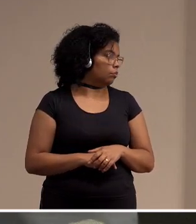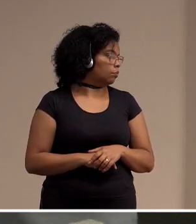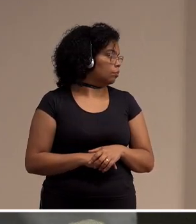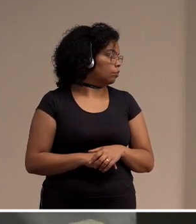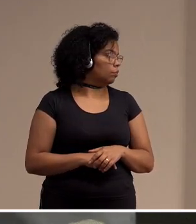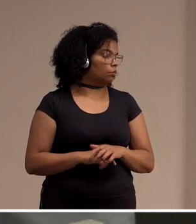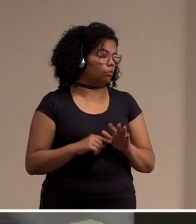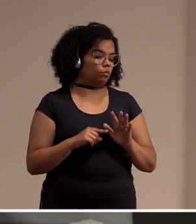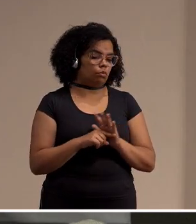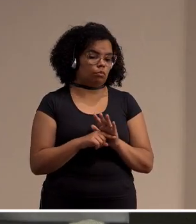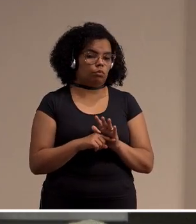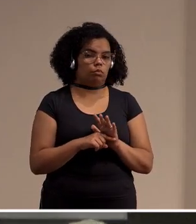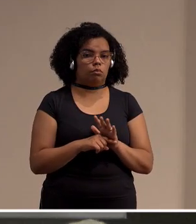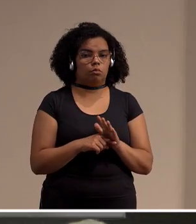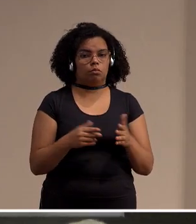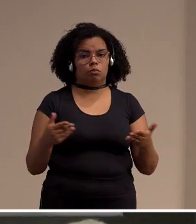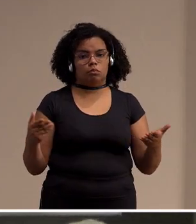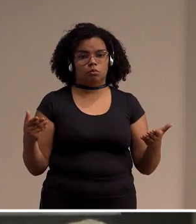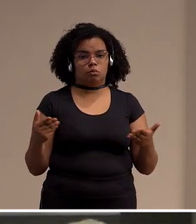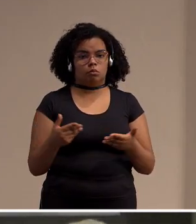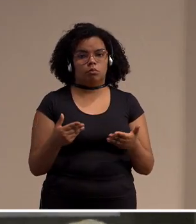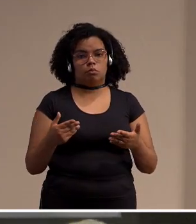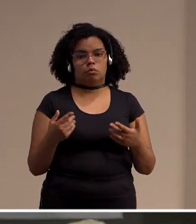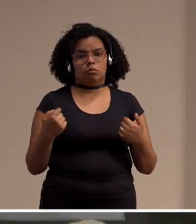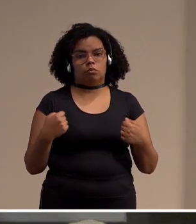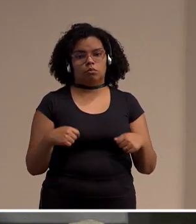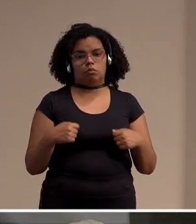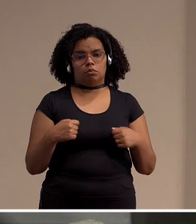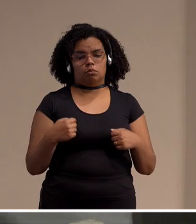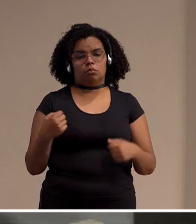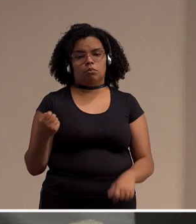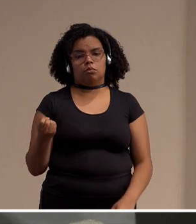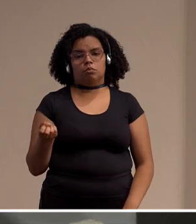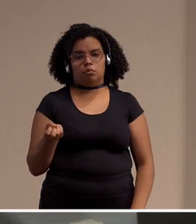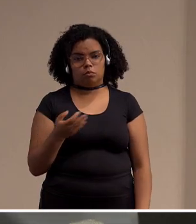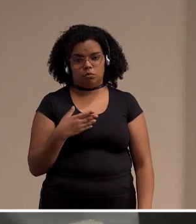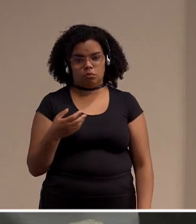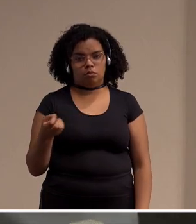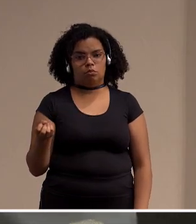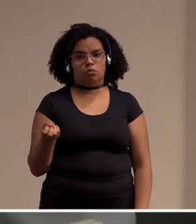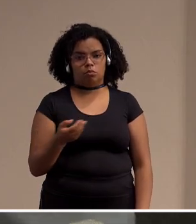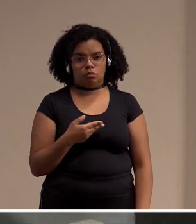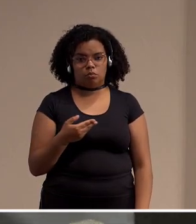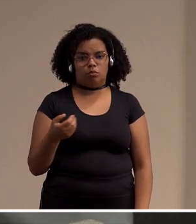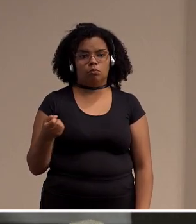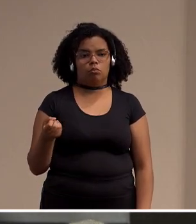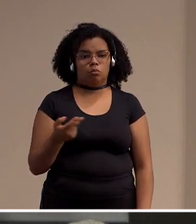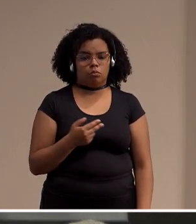a investigação do presente ela precisa de novas ferramentas, assim, né?